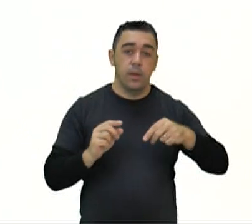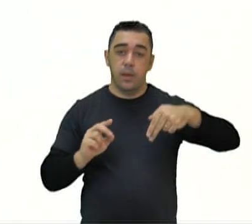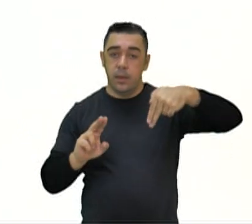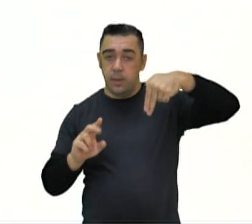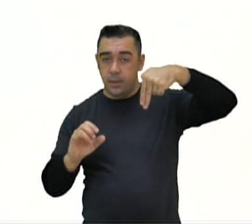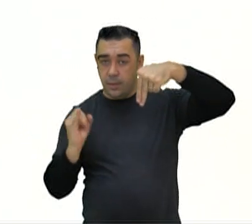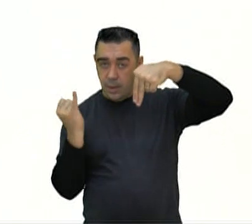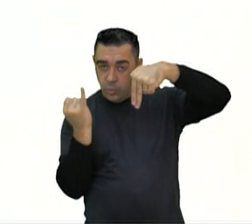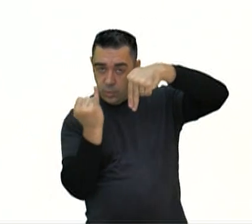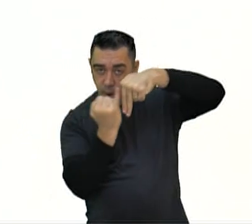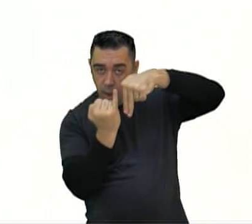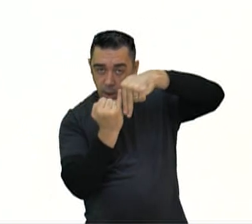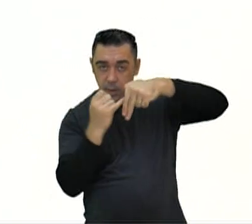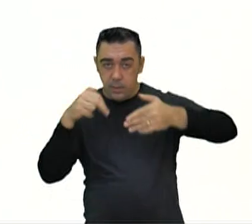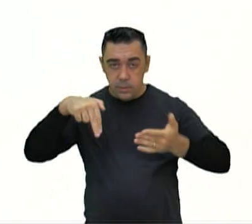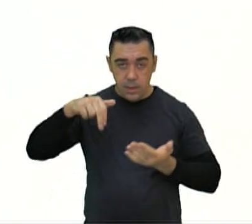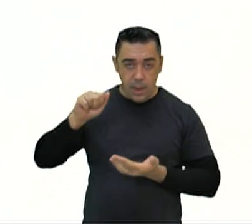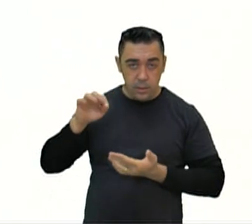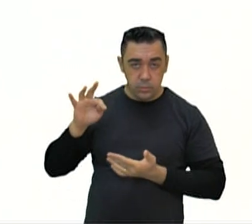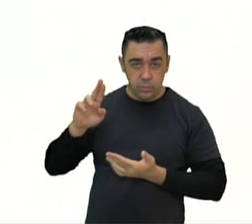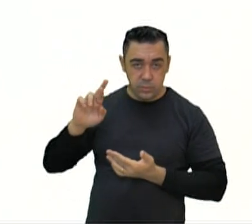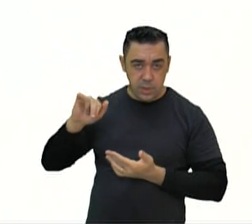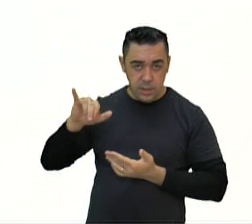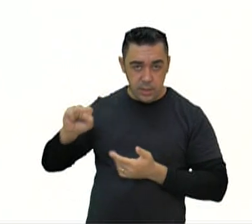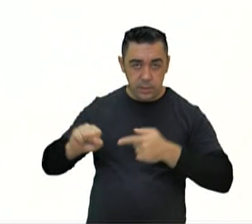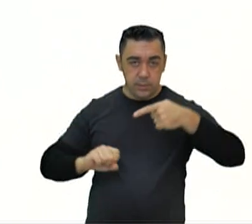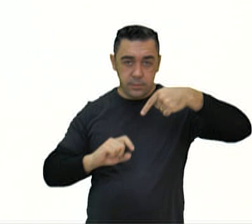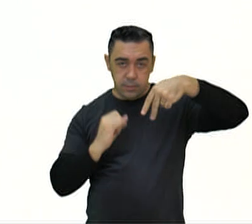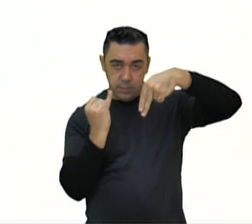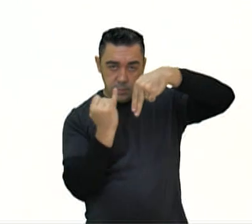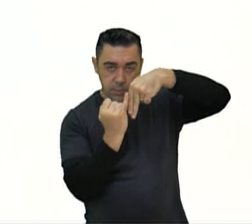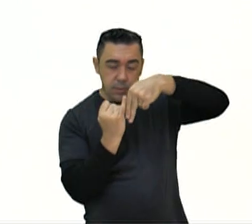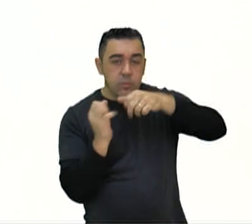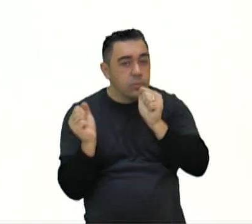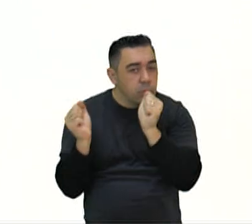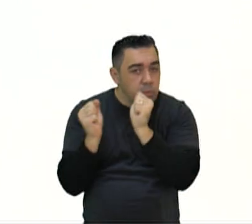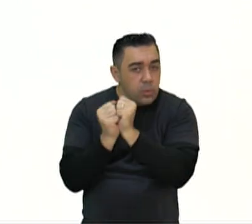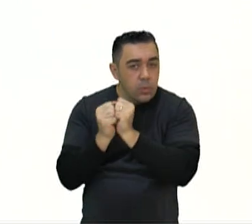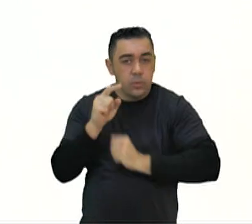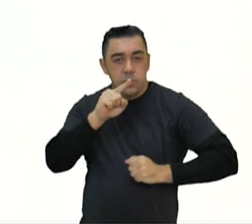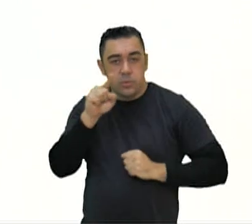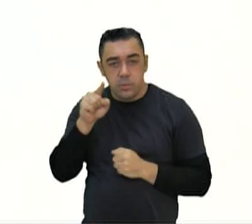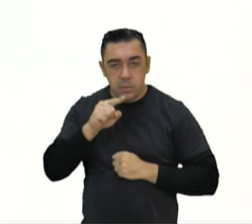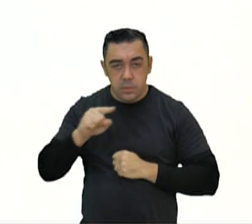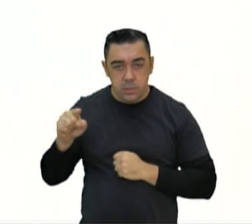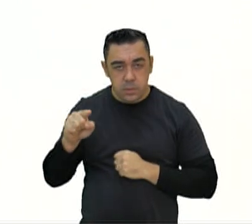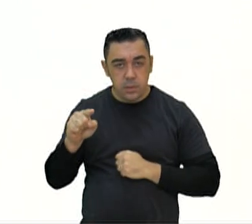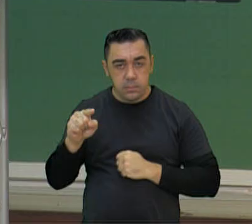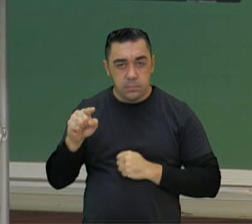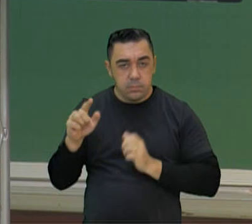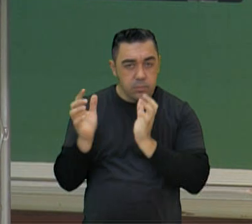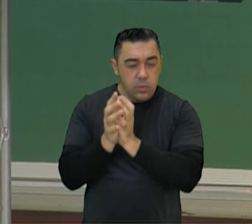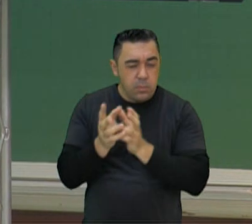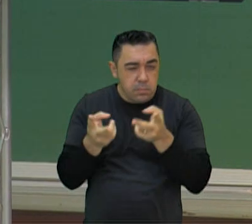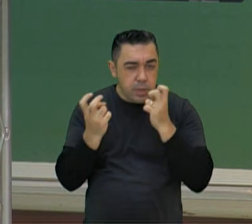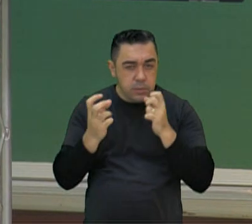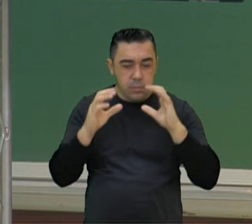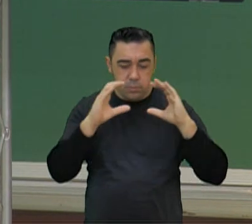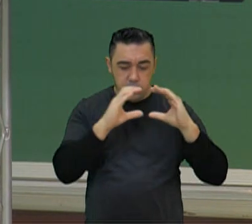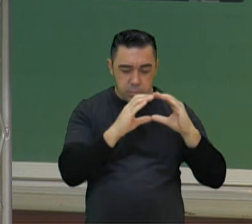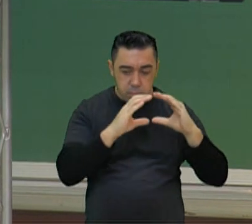dos números naturais e os números inteiros. Perceba que os